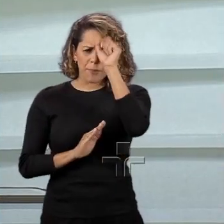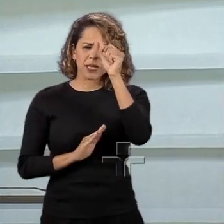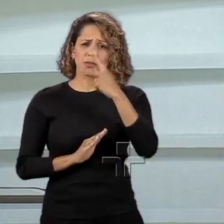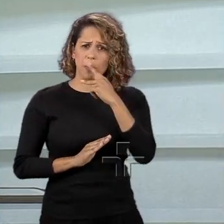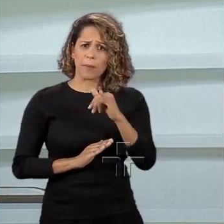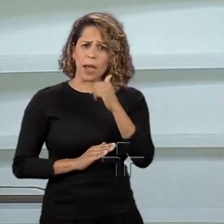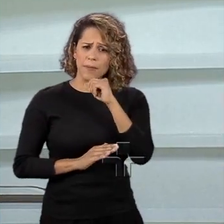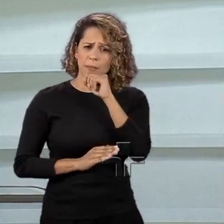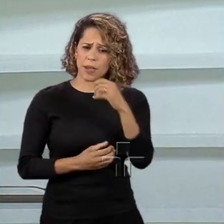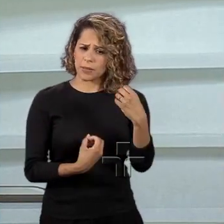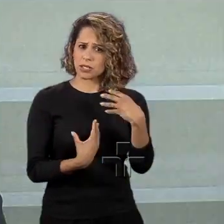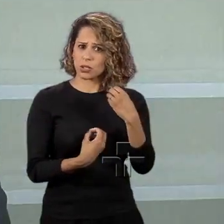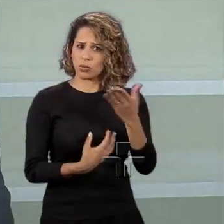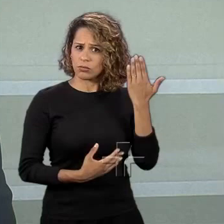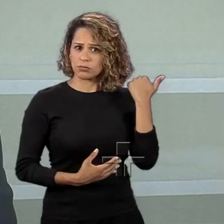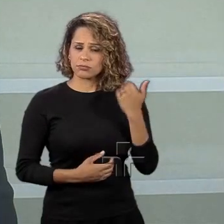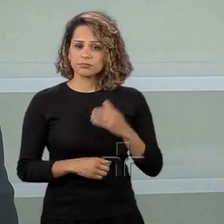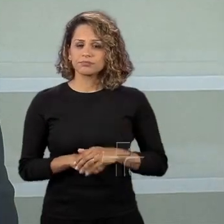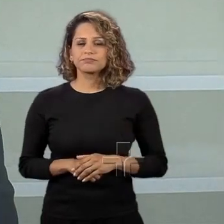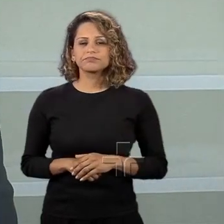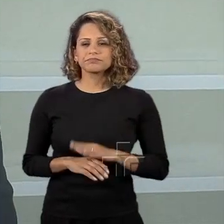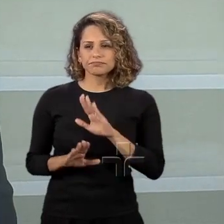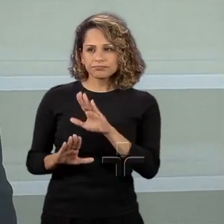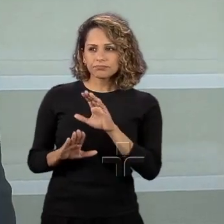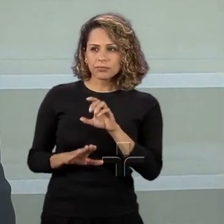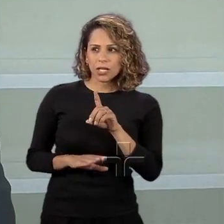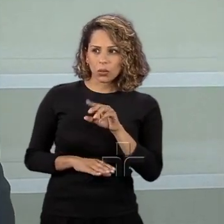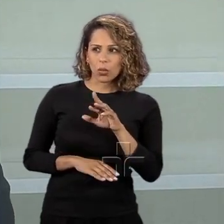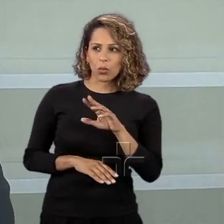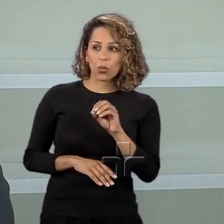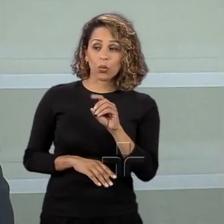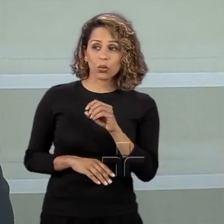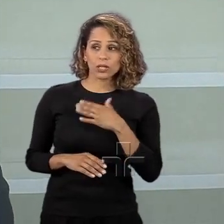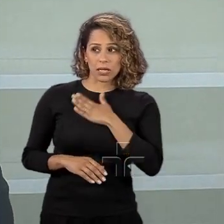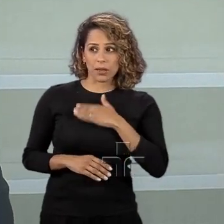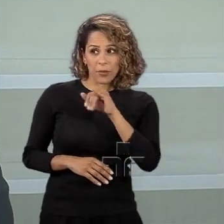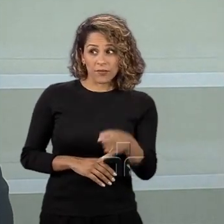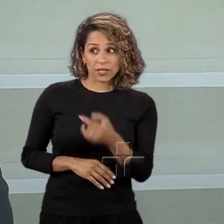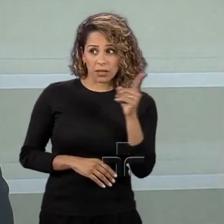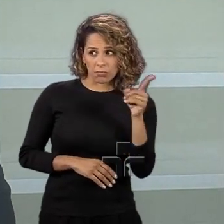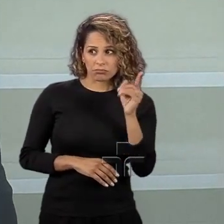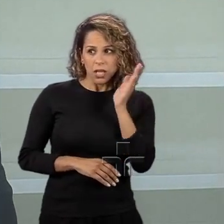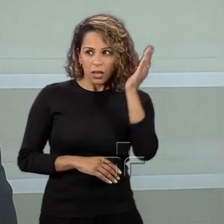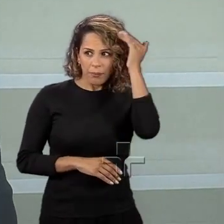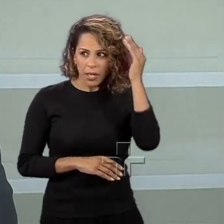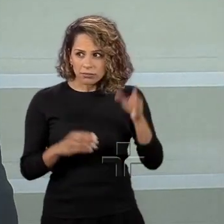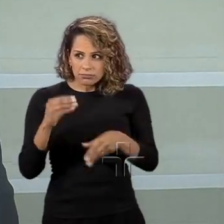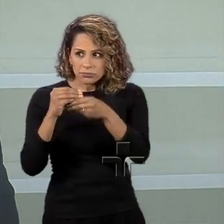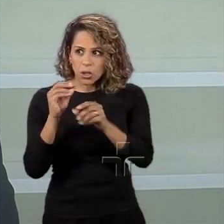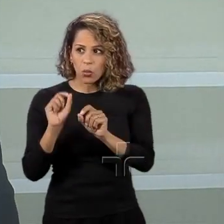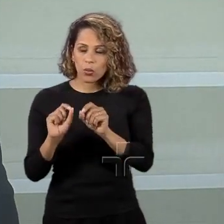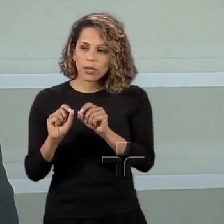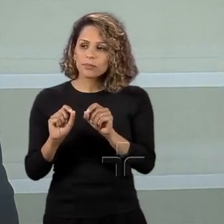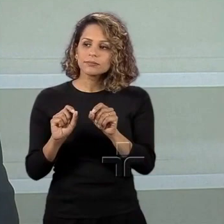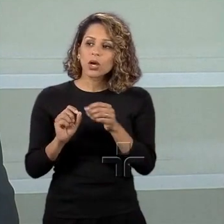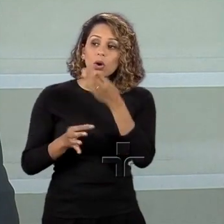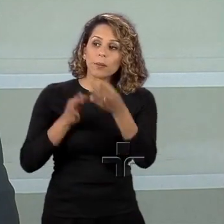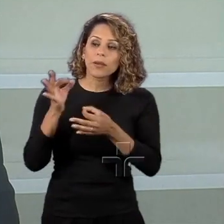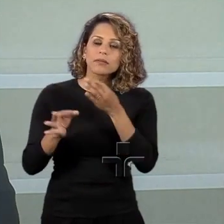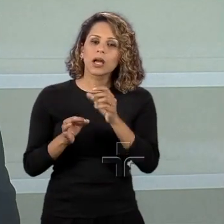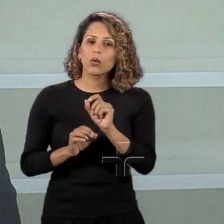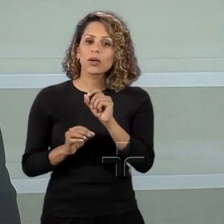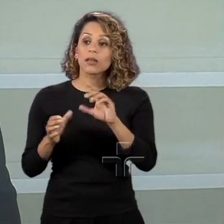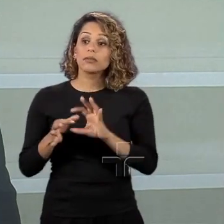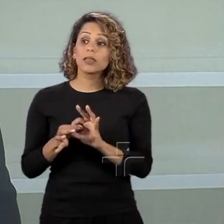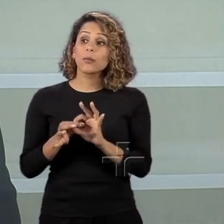Ricardo, eu gostaria de aproveitar o caso da Ana Amélia para fazer aqui um comentário sobre a democracia corporativa que nós estamos vivendo